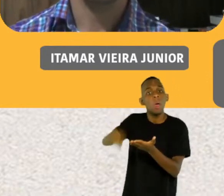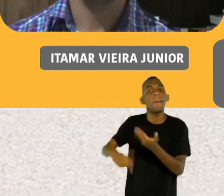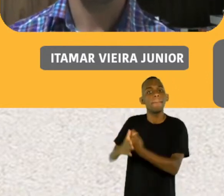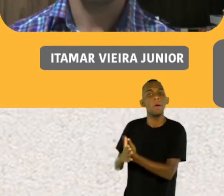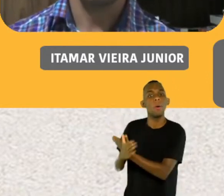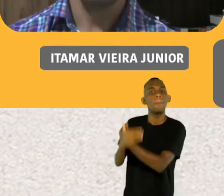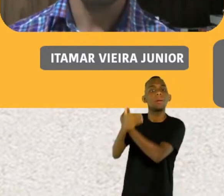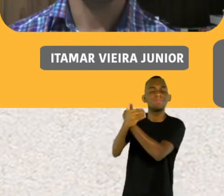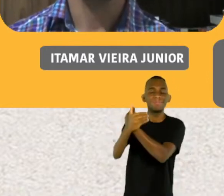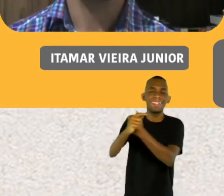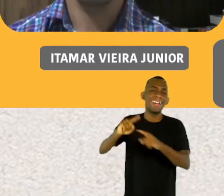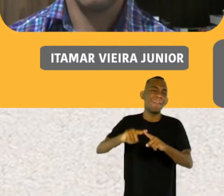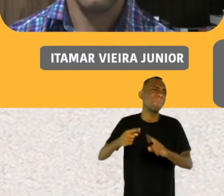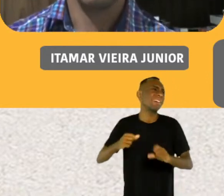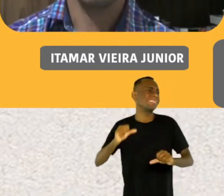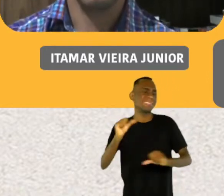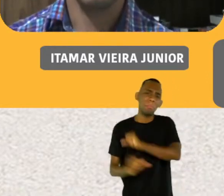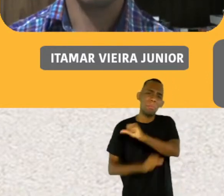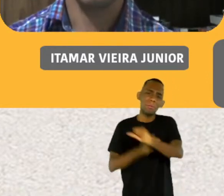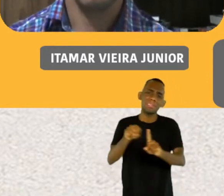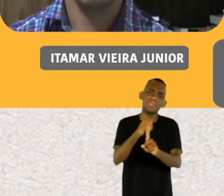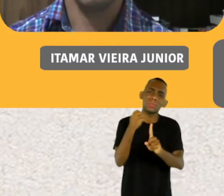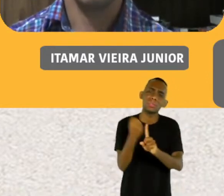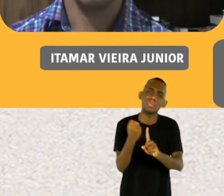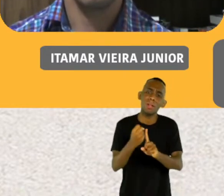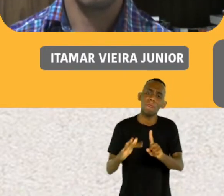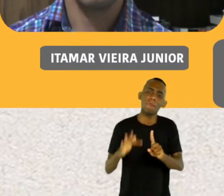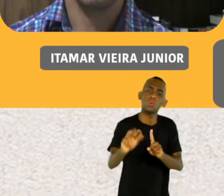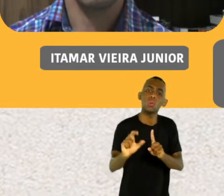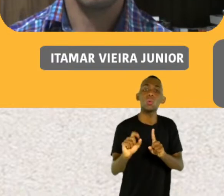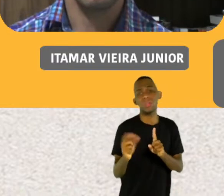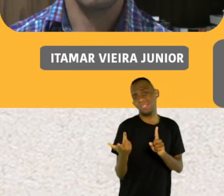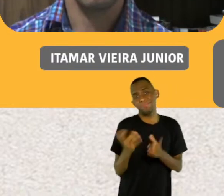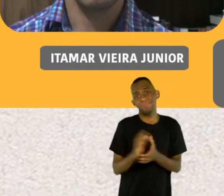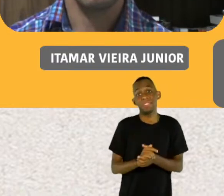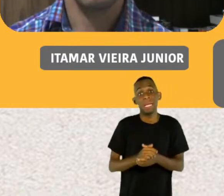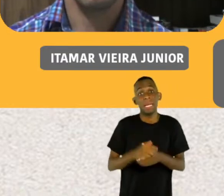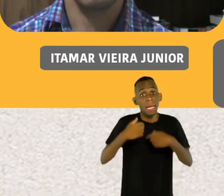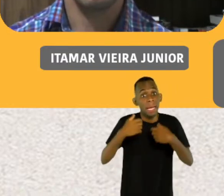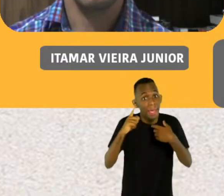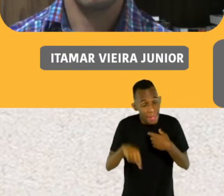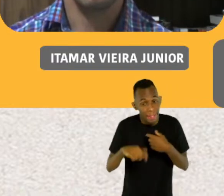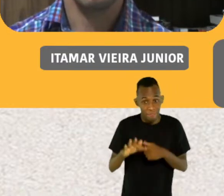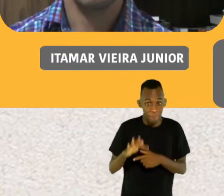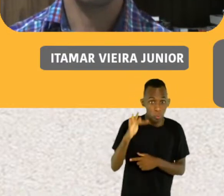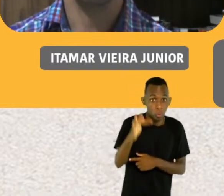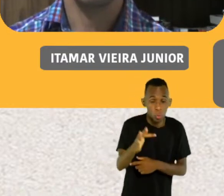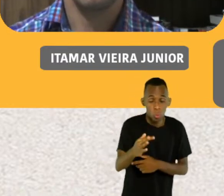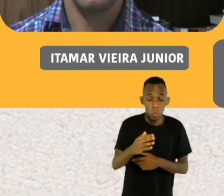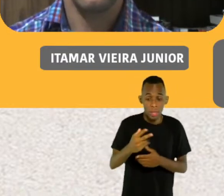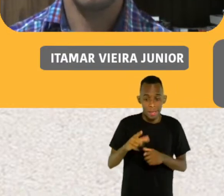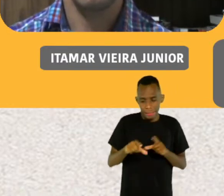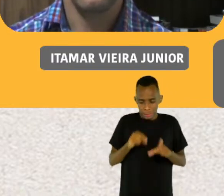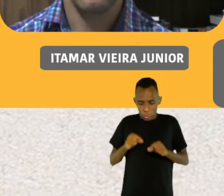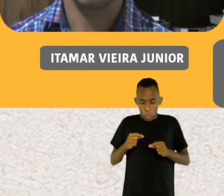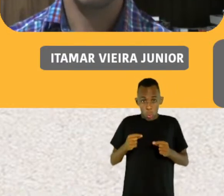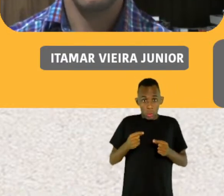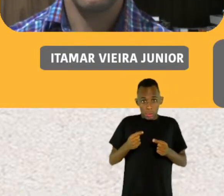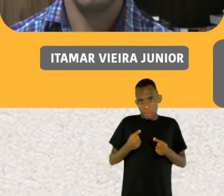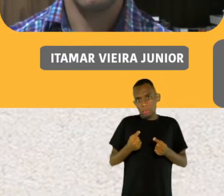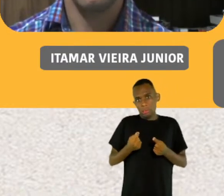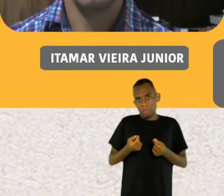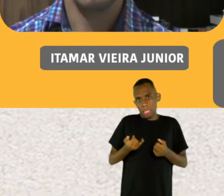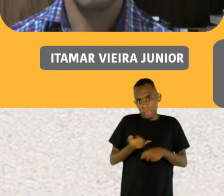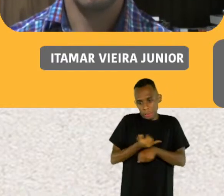uma sociedade ela é construída pelas escolhas que a gente faz dentro do casulo, no escuro,